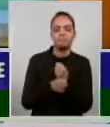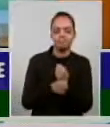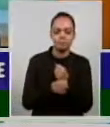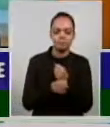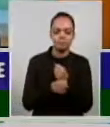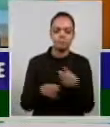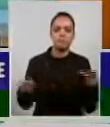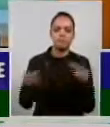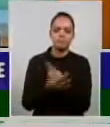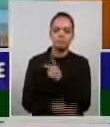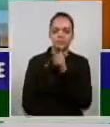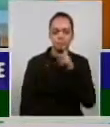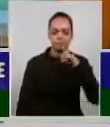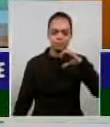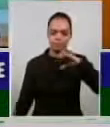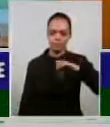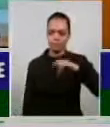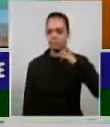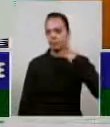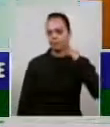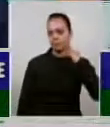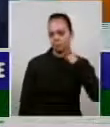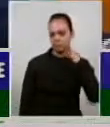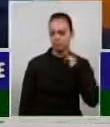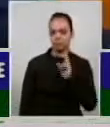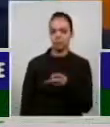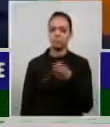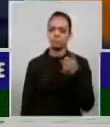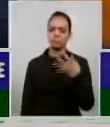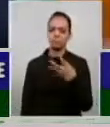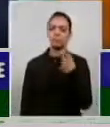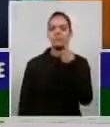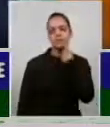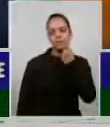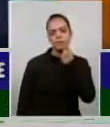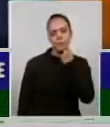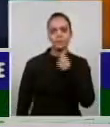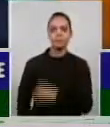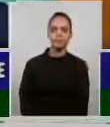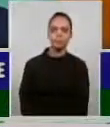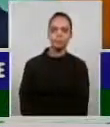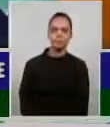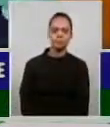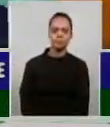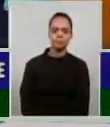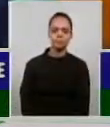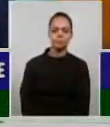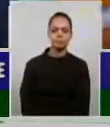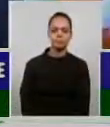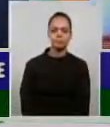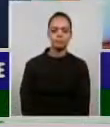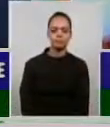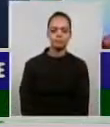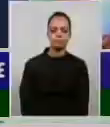ordinária, realizada em 9 de maio de 2014, nesta sexta-feira.